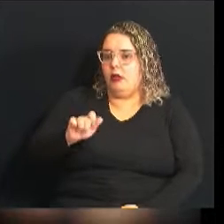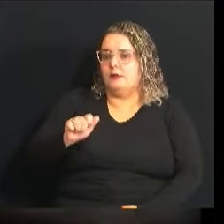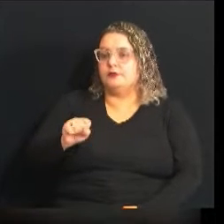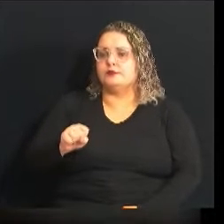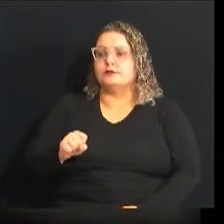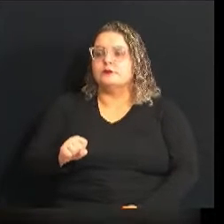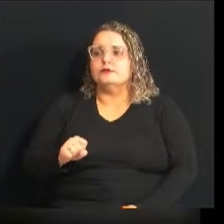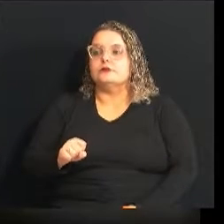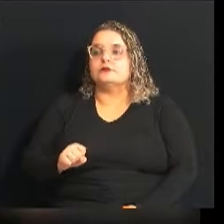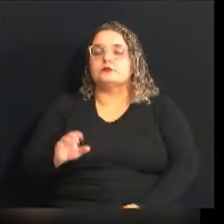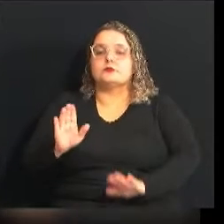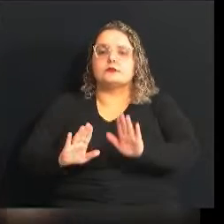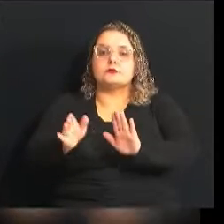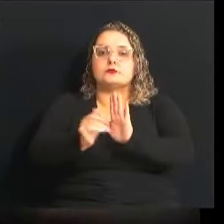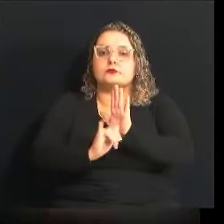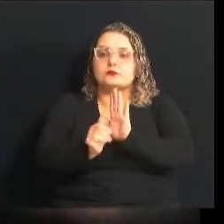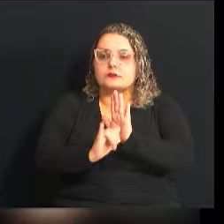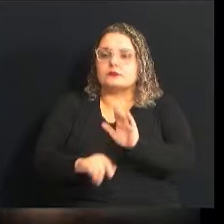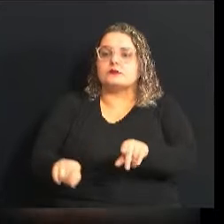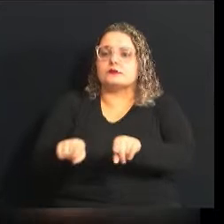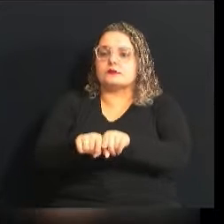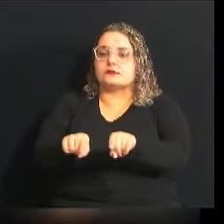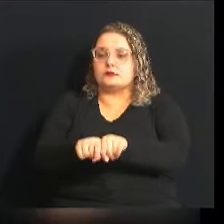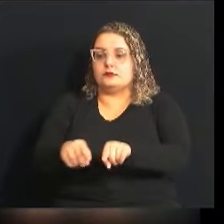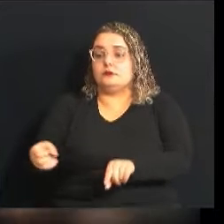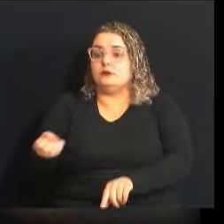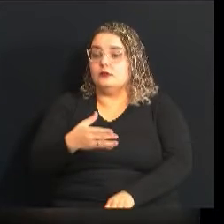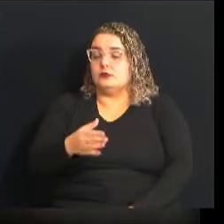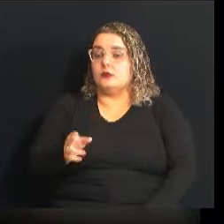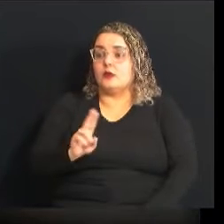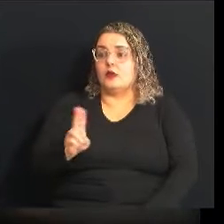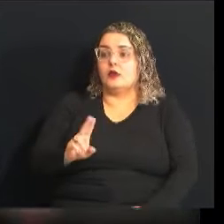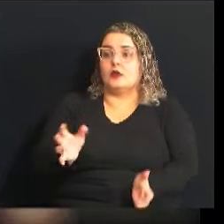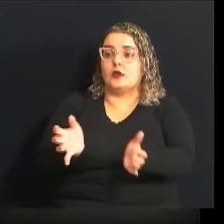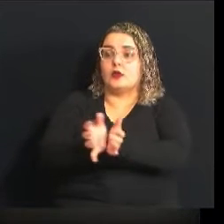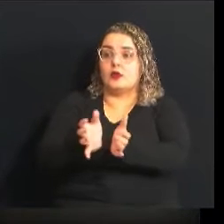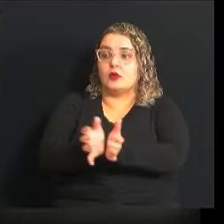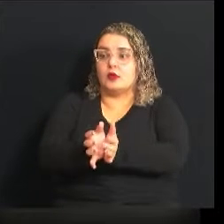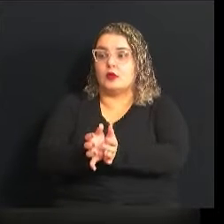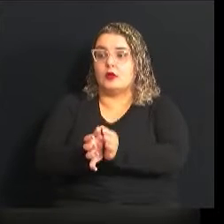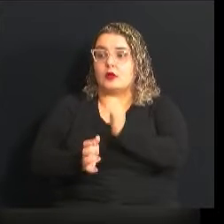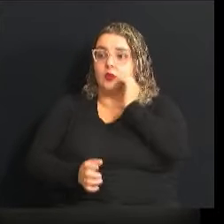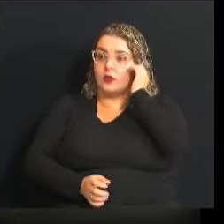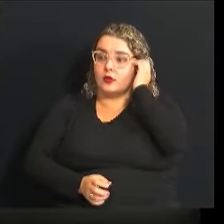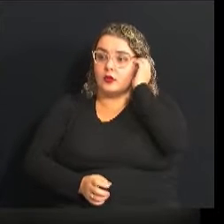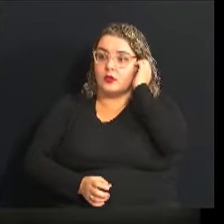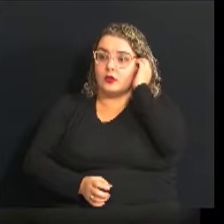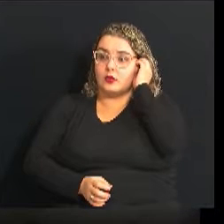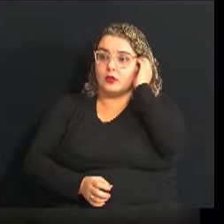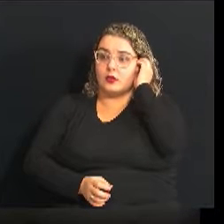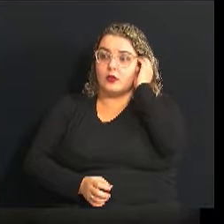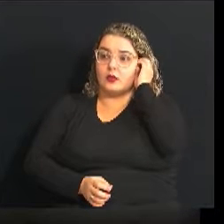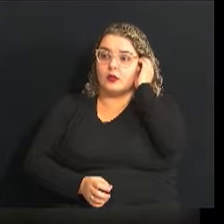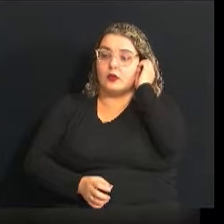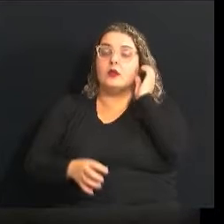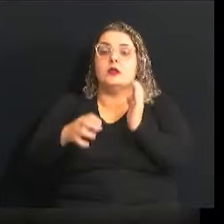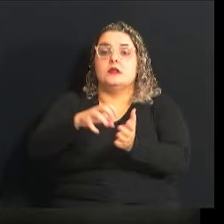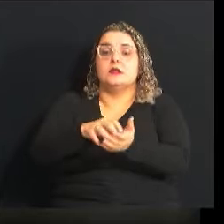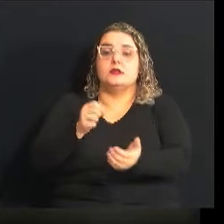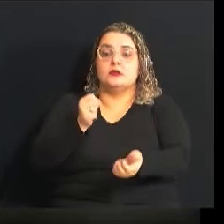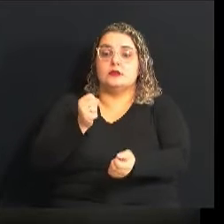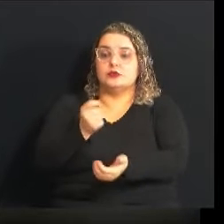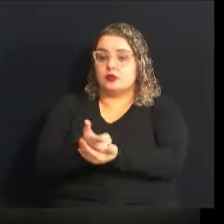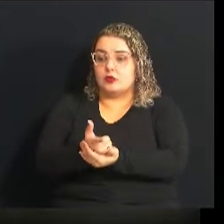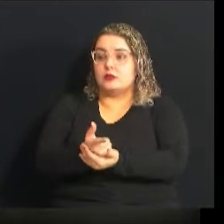de Licitações, que é também o novo nome do Departamento de Central de Compras, que é aqui do